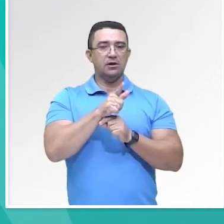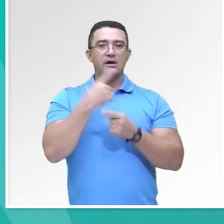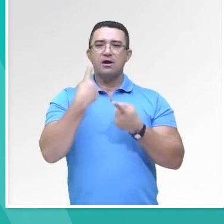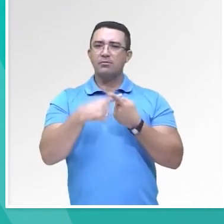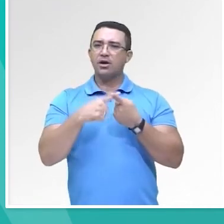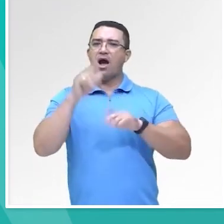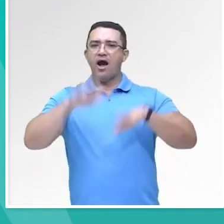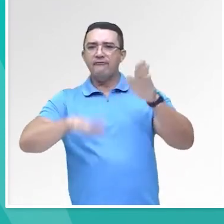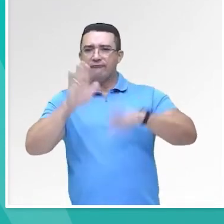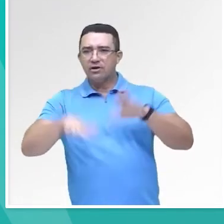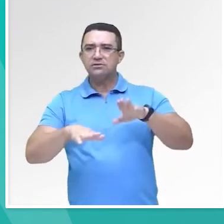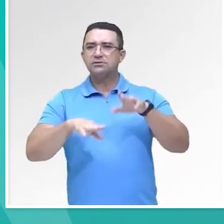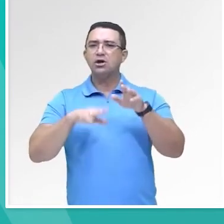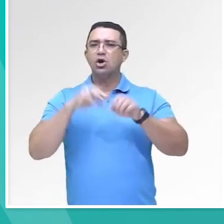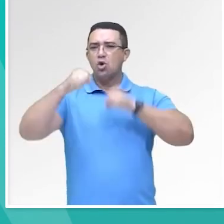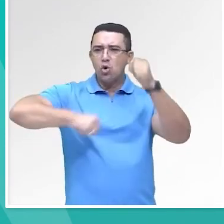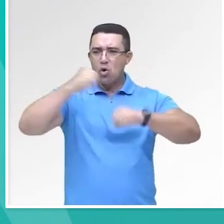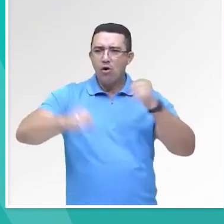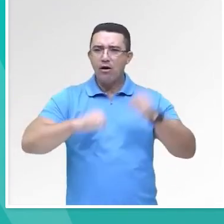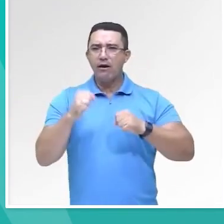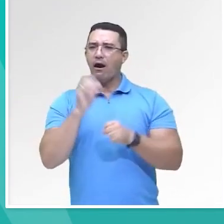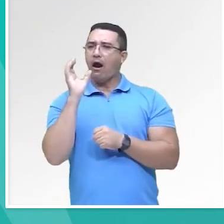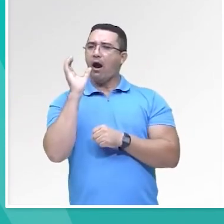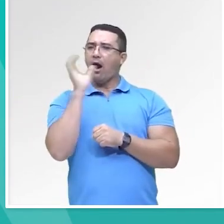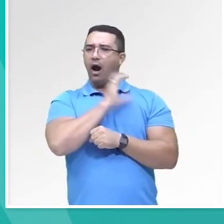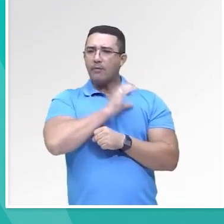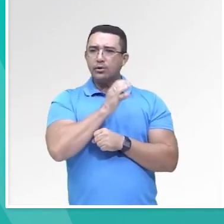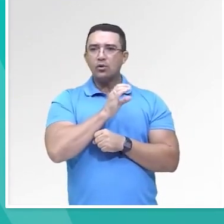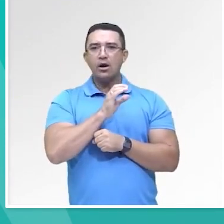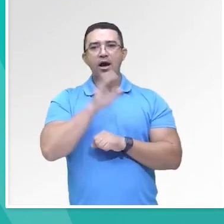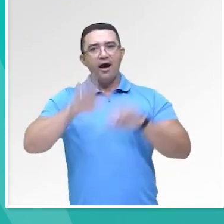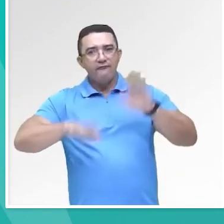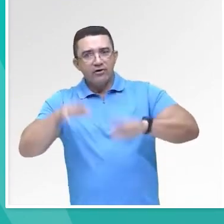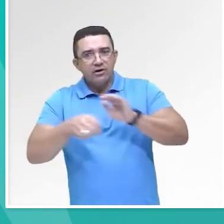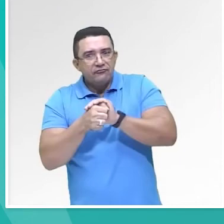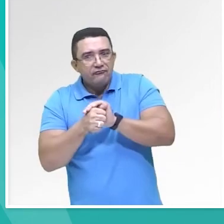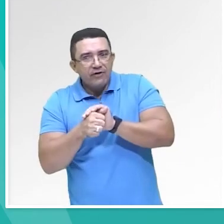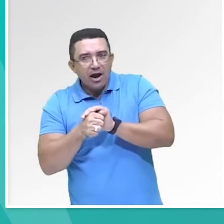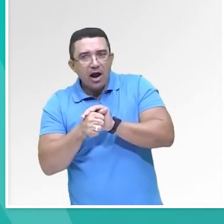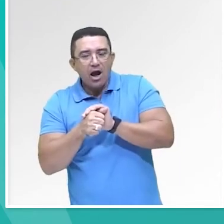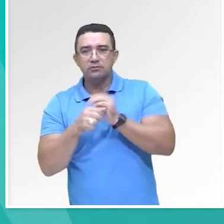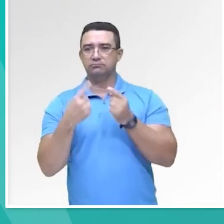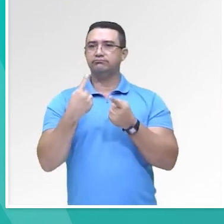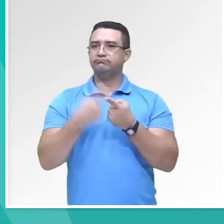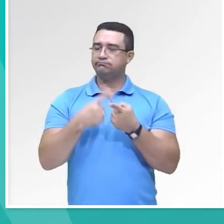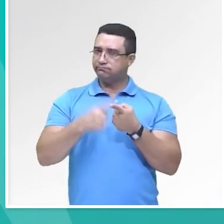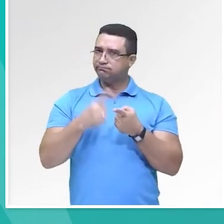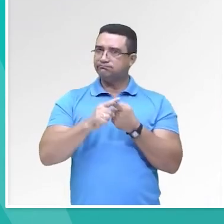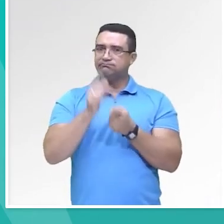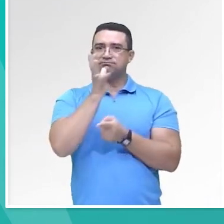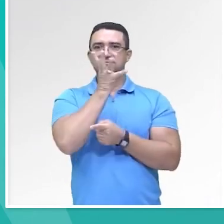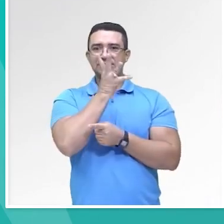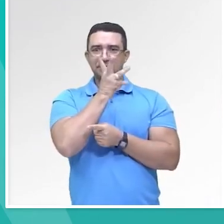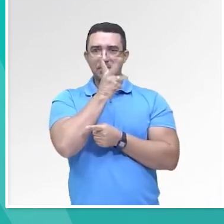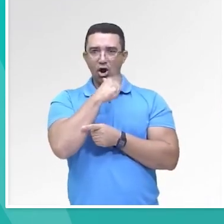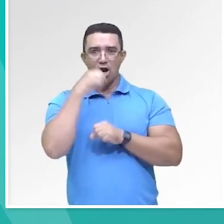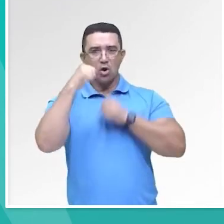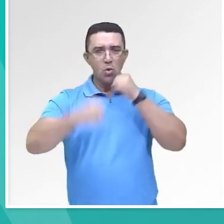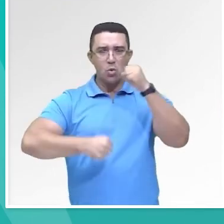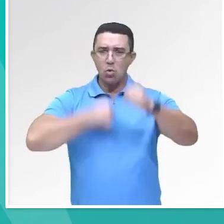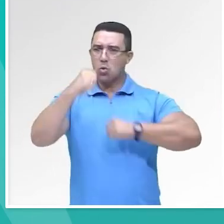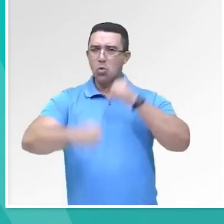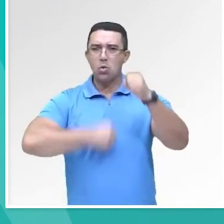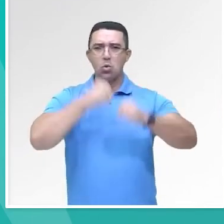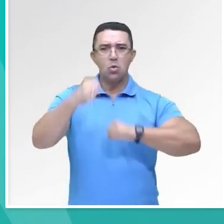correr um pouco mais rápido, ou depois correr um pouco mais devagar, até porque essa prova dura muito tempo. São, como eu falei para